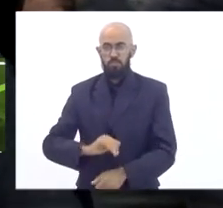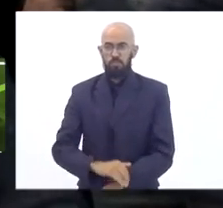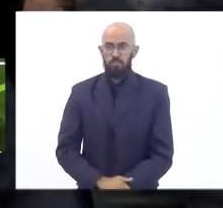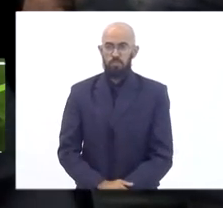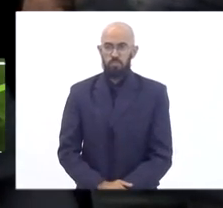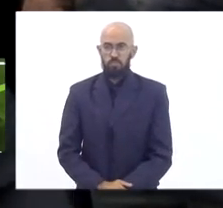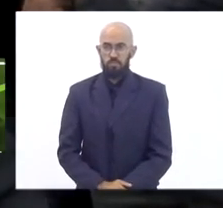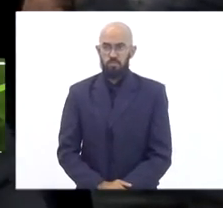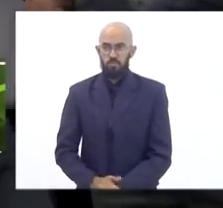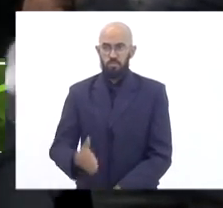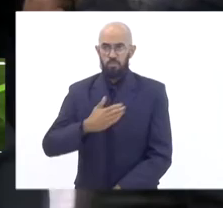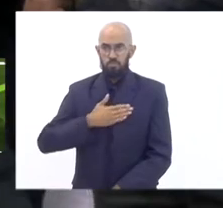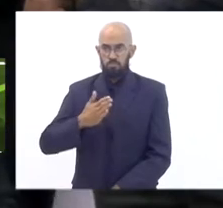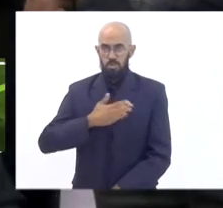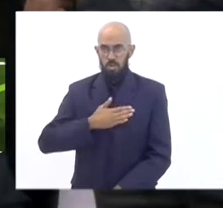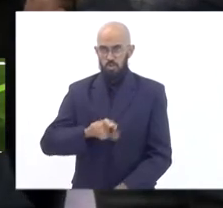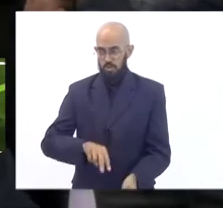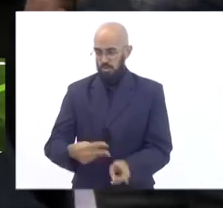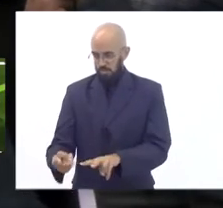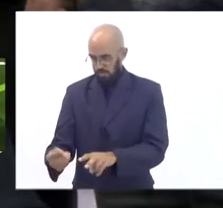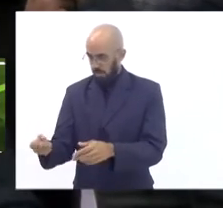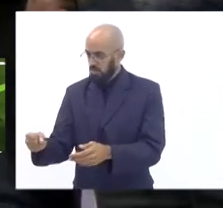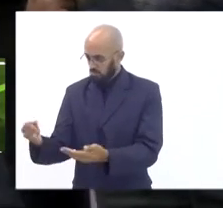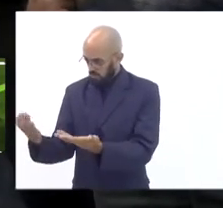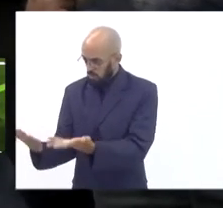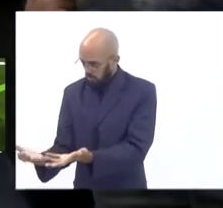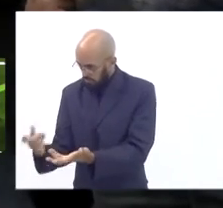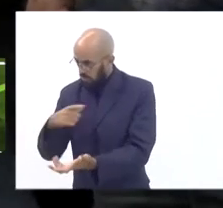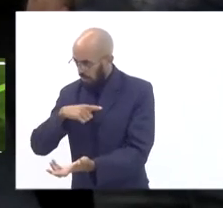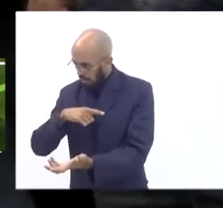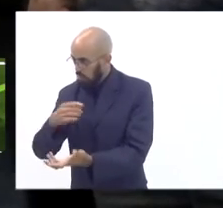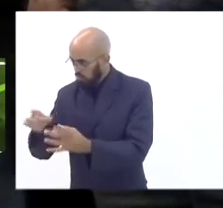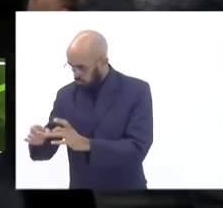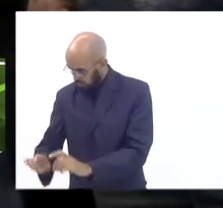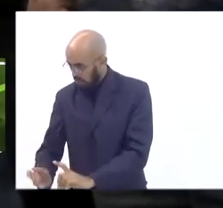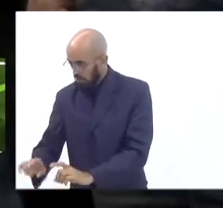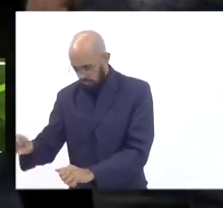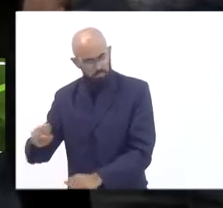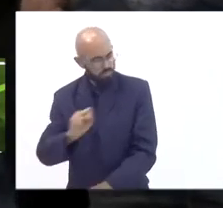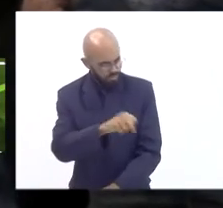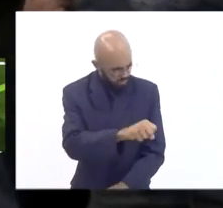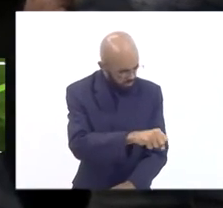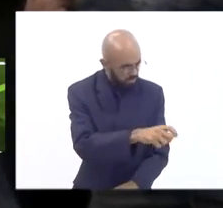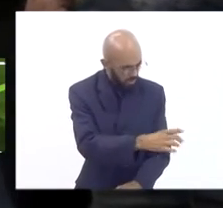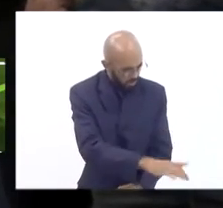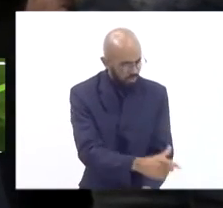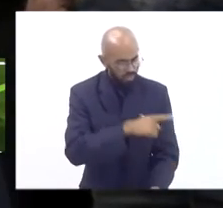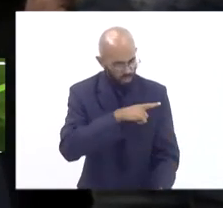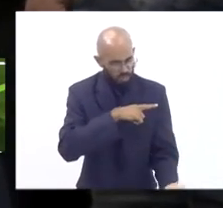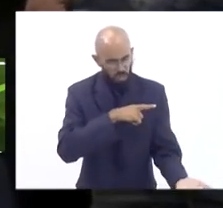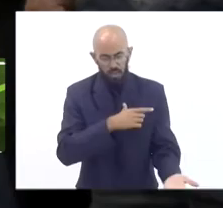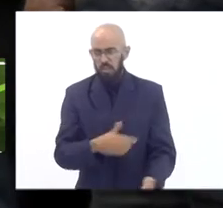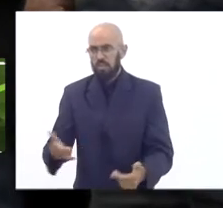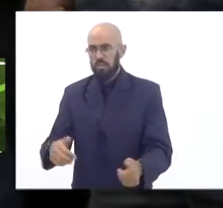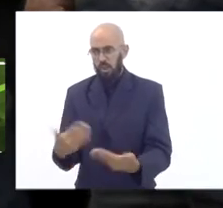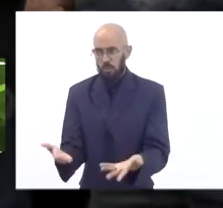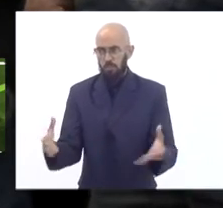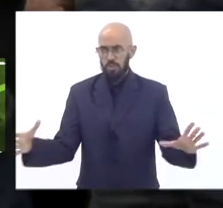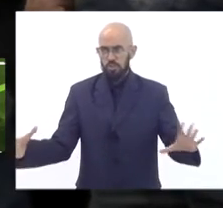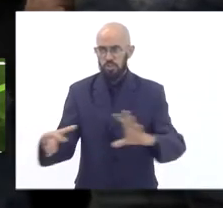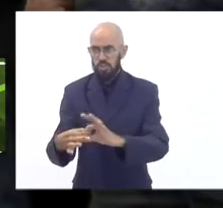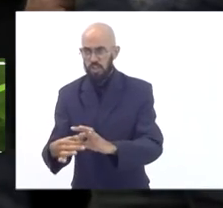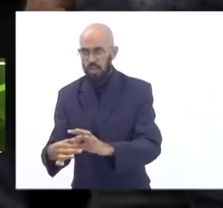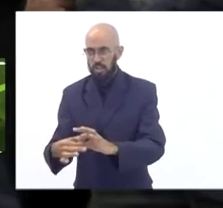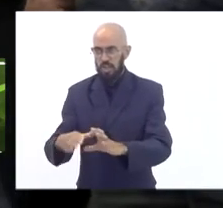o encaminhamento, se é que eu tenho direito disso, mas o faço para que nós possamos interligar aqui os trabalhos dessa